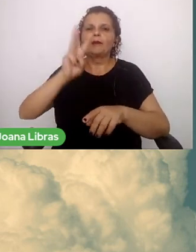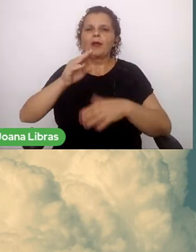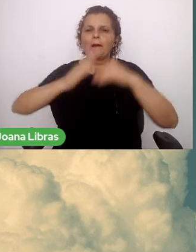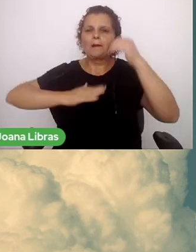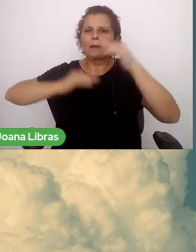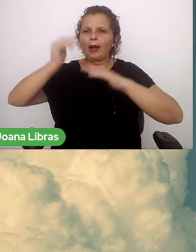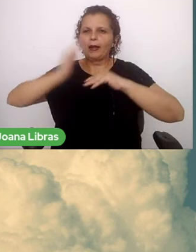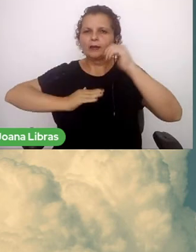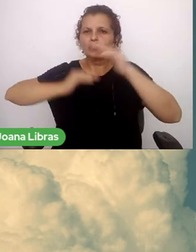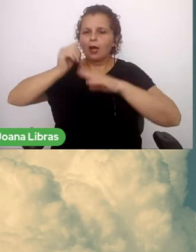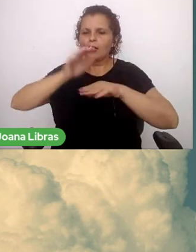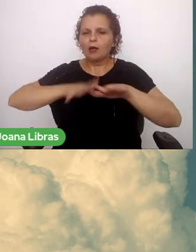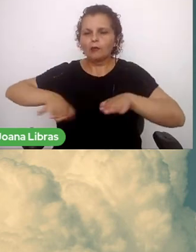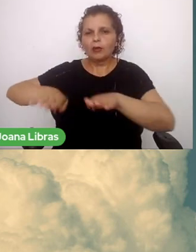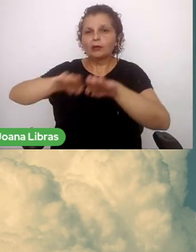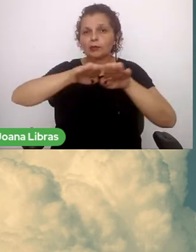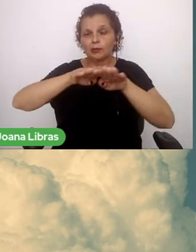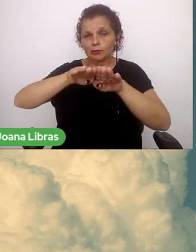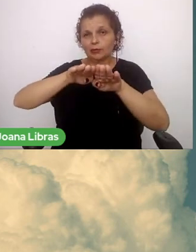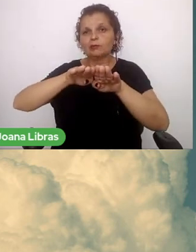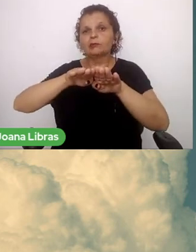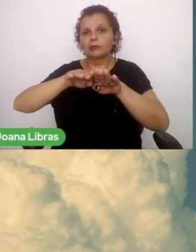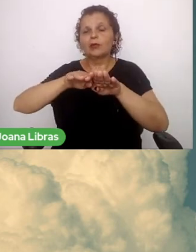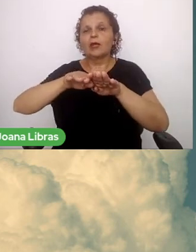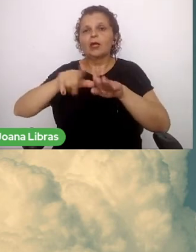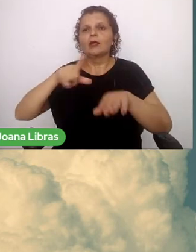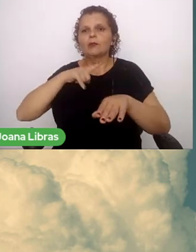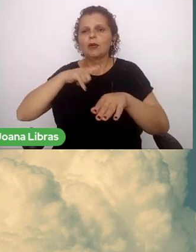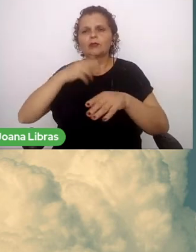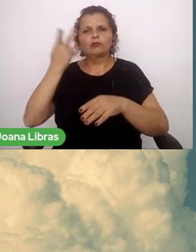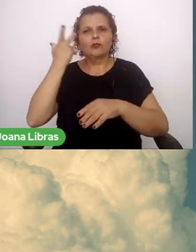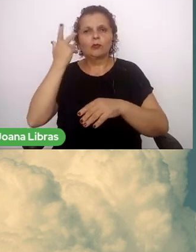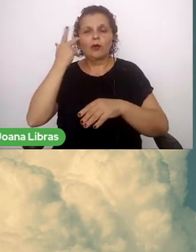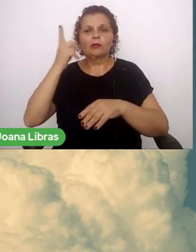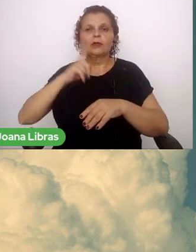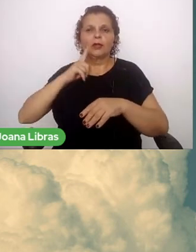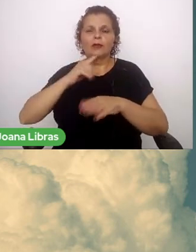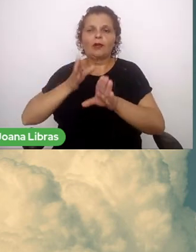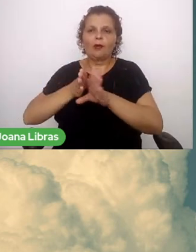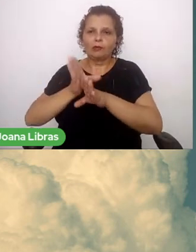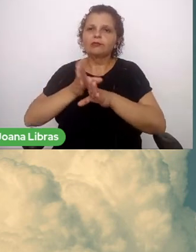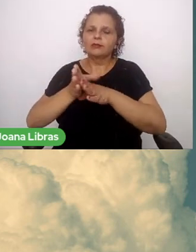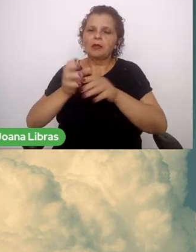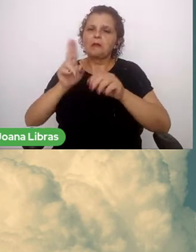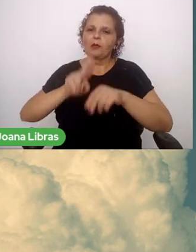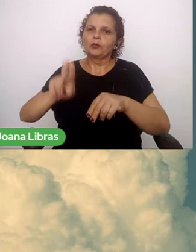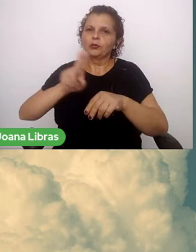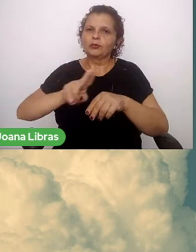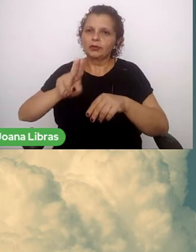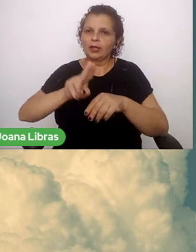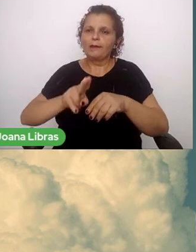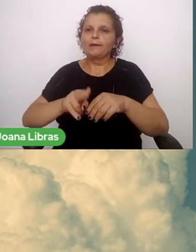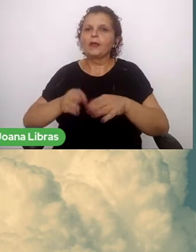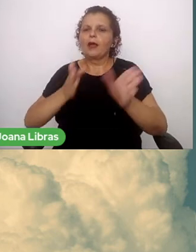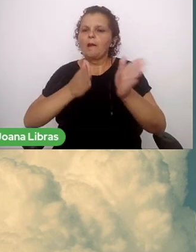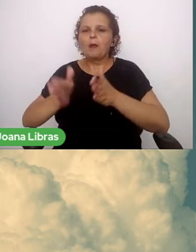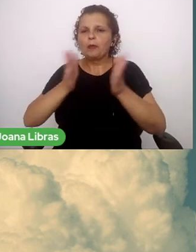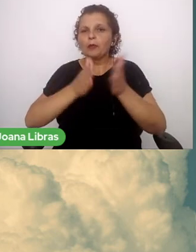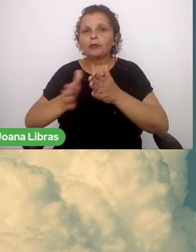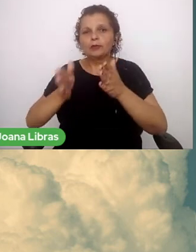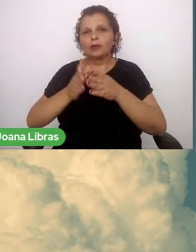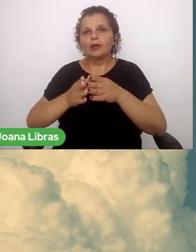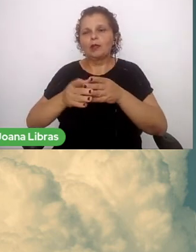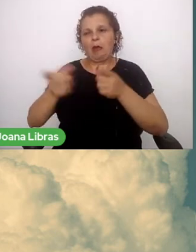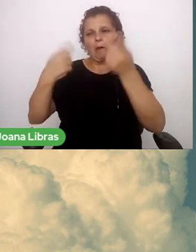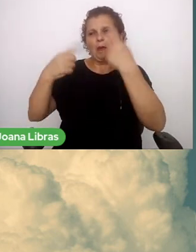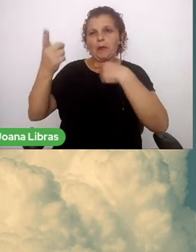né, o padrões sensatos, são as nossas práticas mais comuns. A gente recomenda o caminho para a produção, ele não é